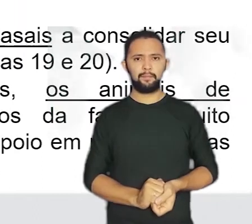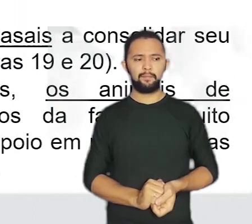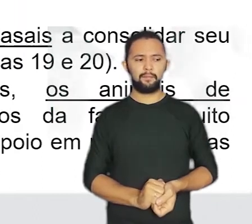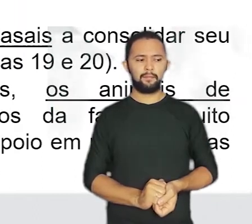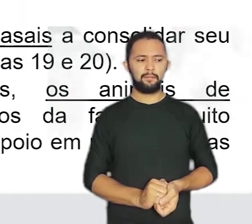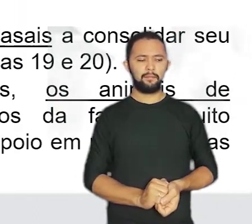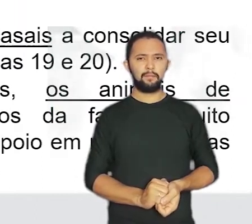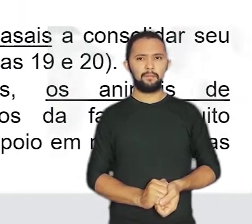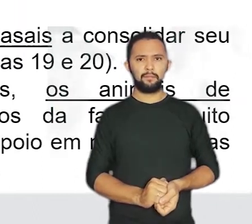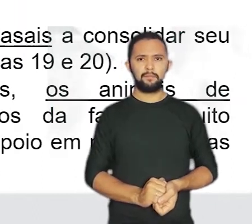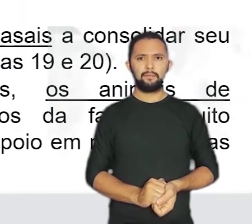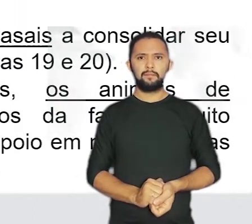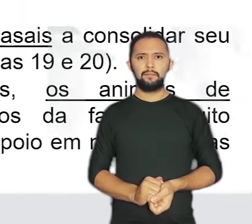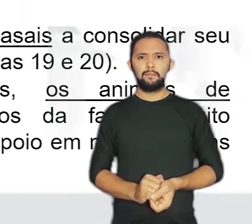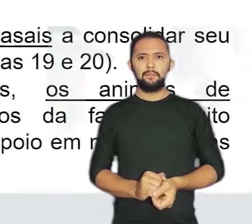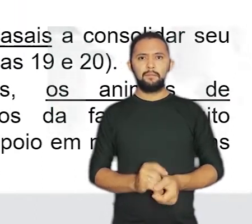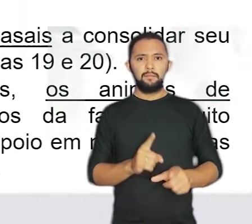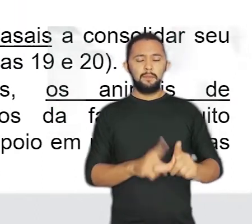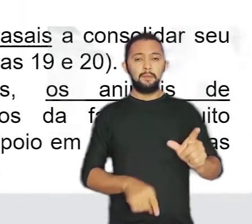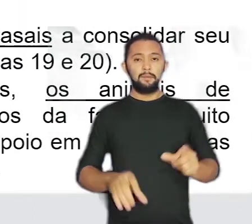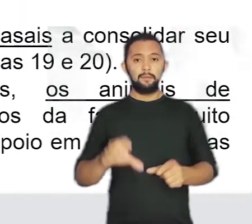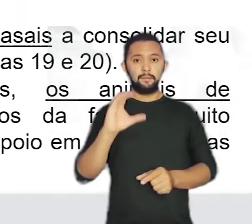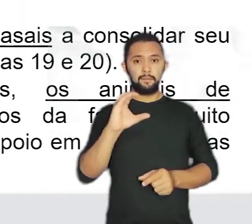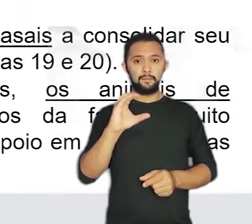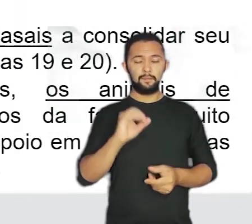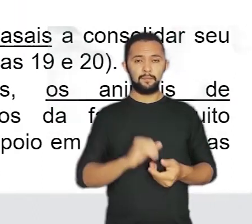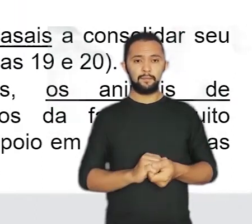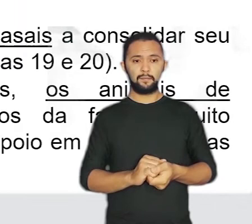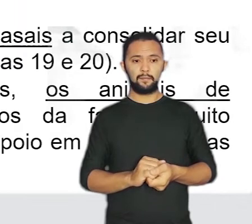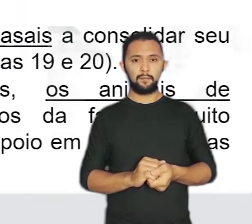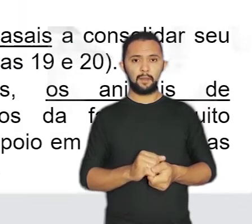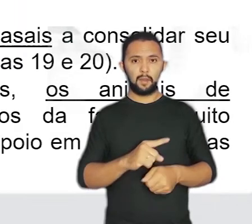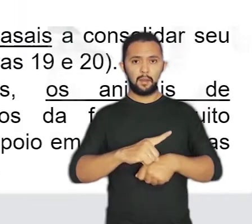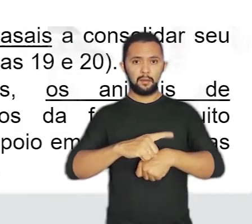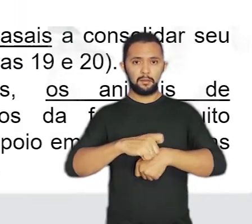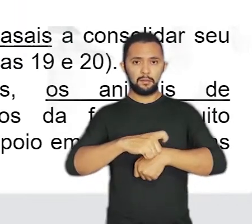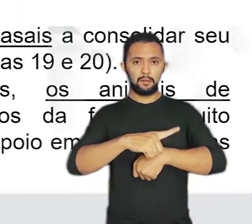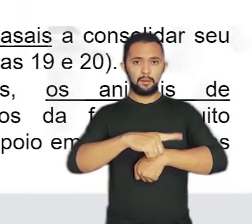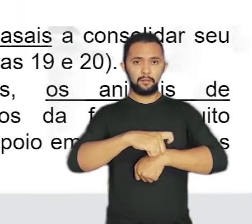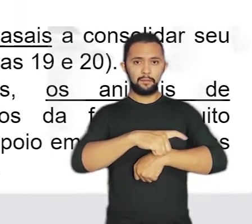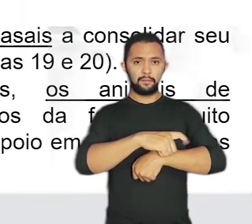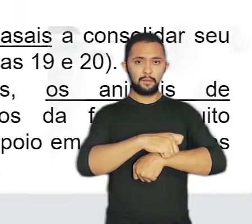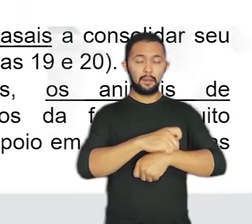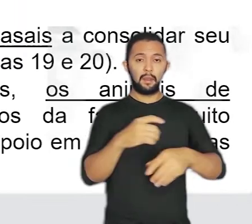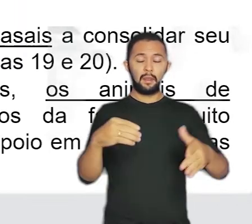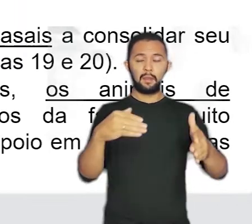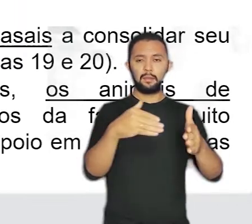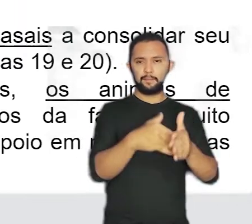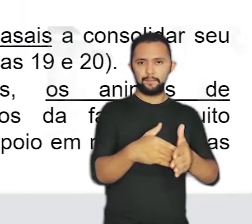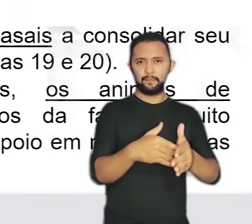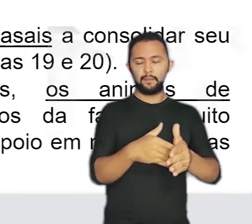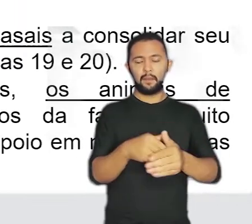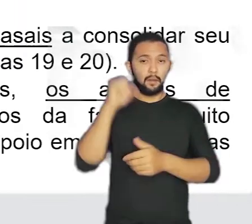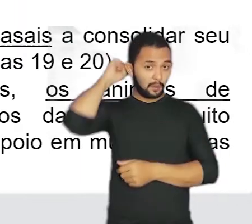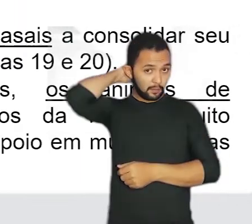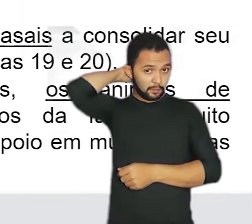verbo ser. D, letra C. Desde uma lagarta faminta até grandes baleias jubarte, as crianças parecem universalmente